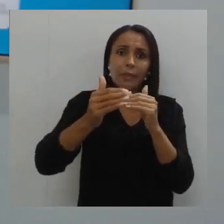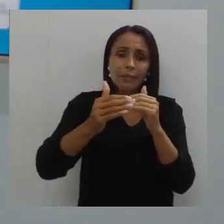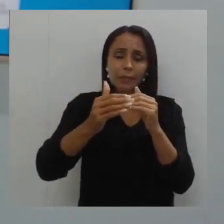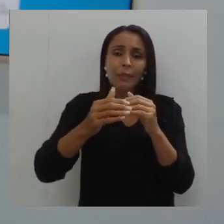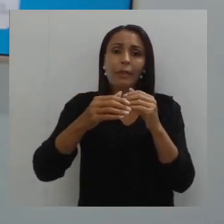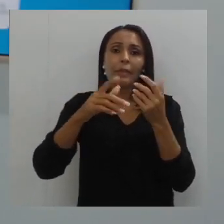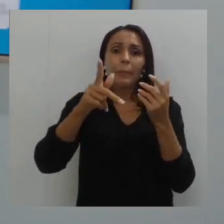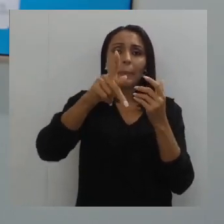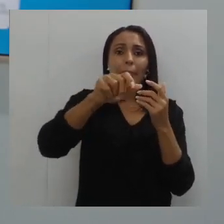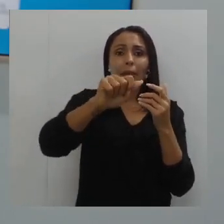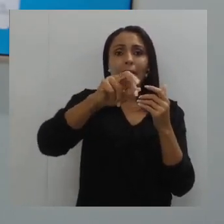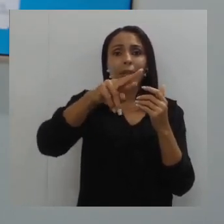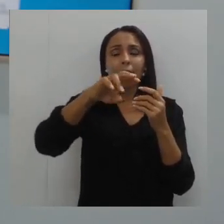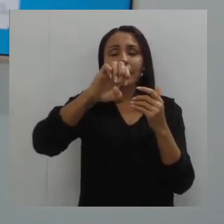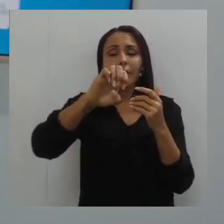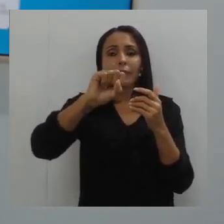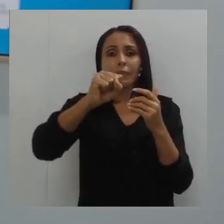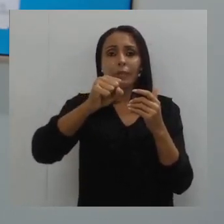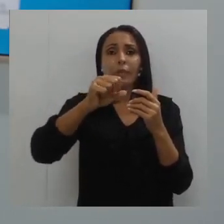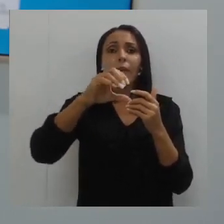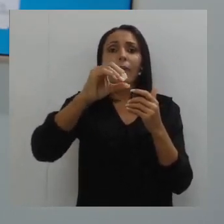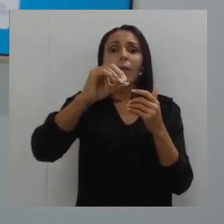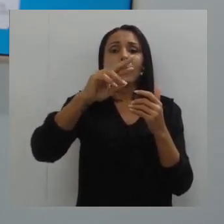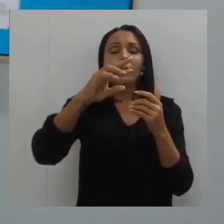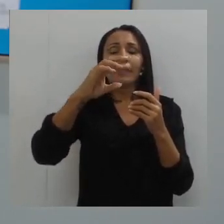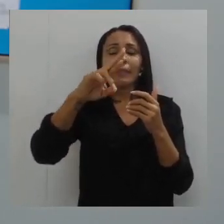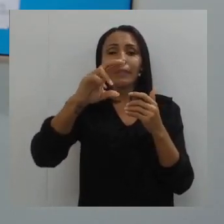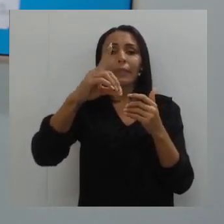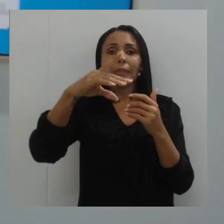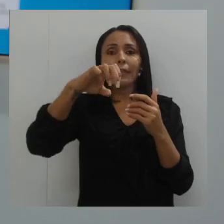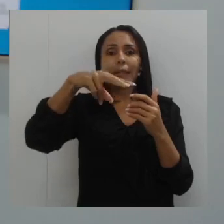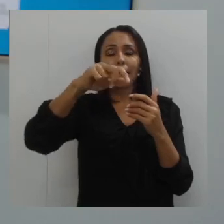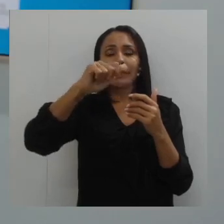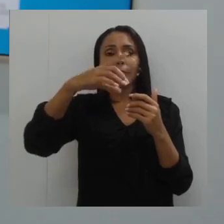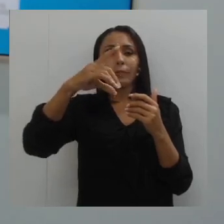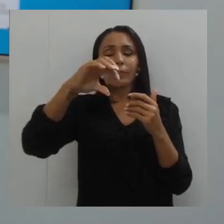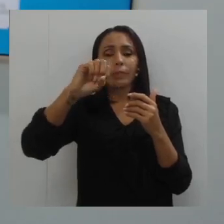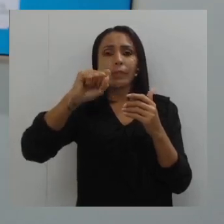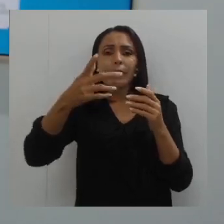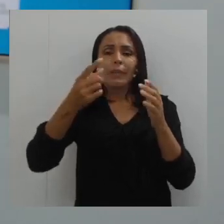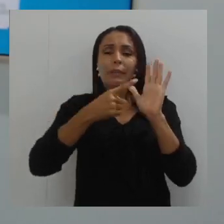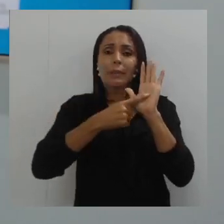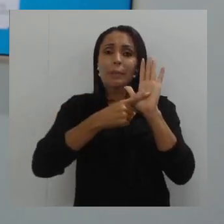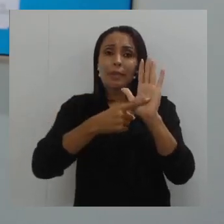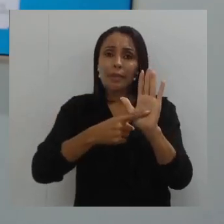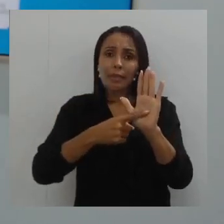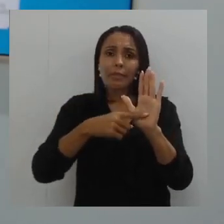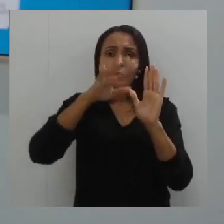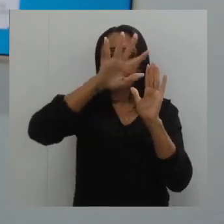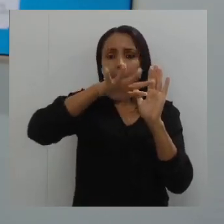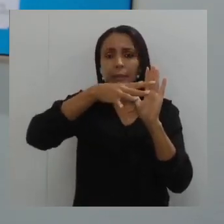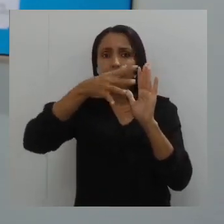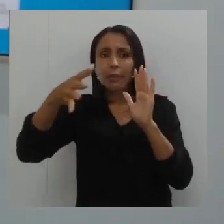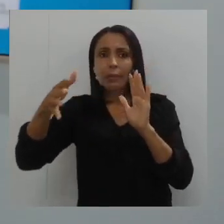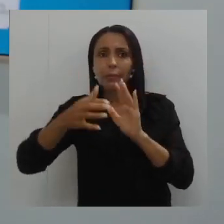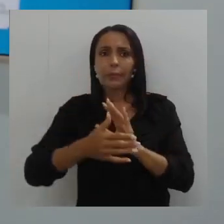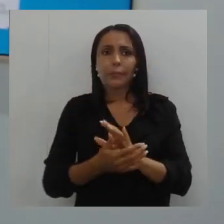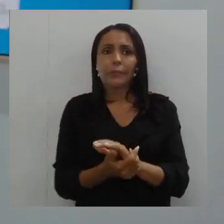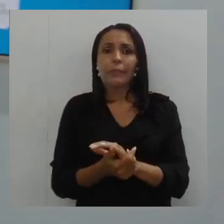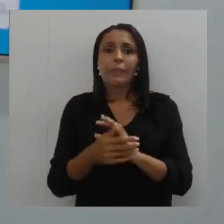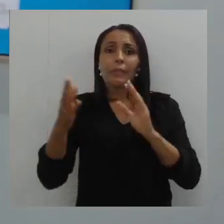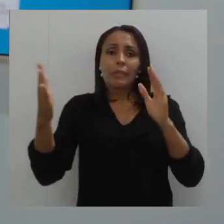são representados e os vértices dele aparecem no seu plano cartesiano. Então, isso aqui é o meu